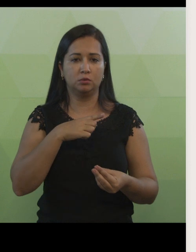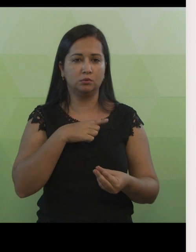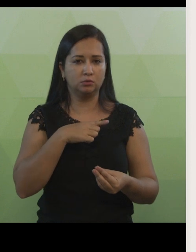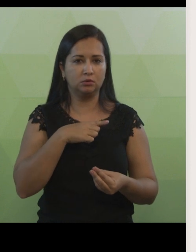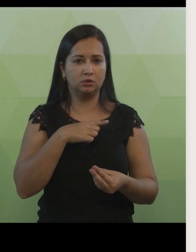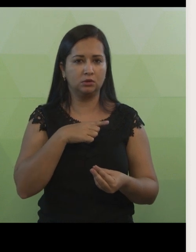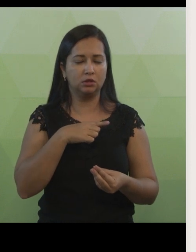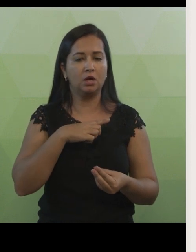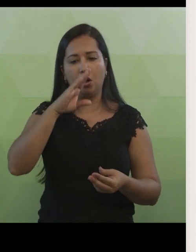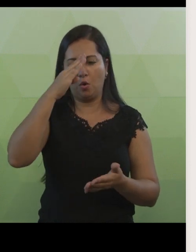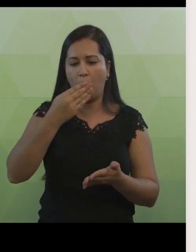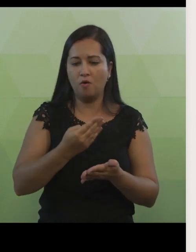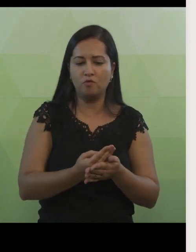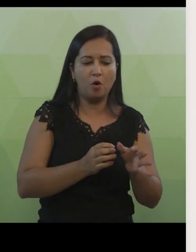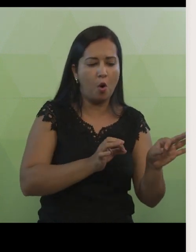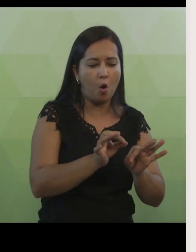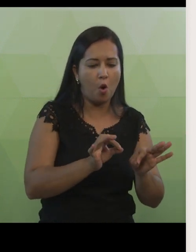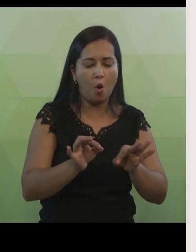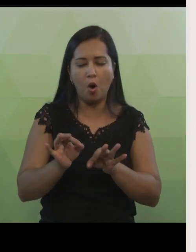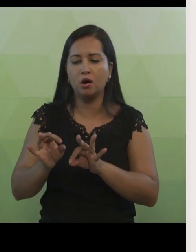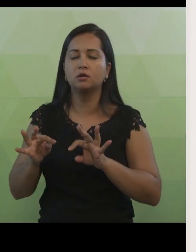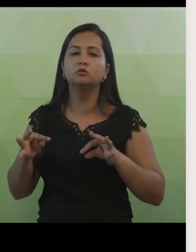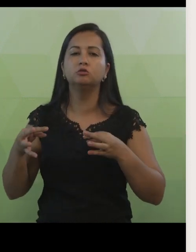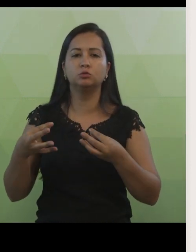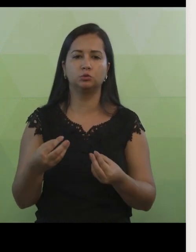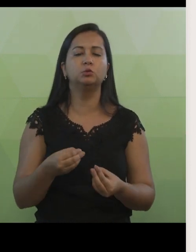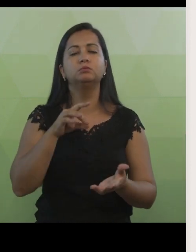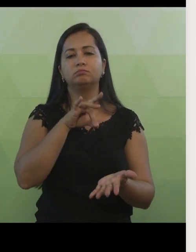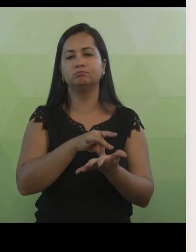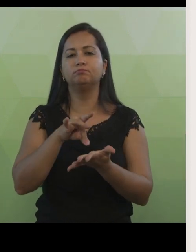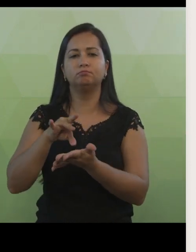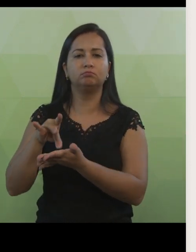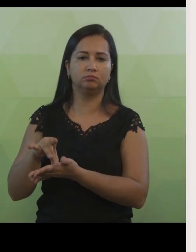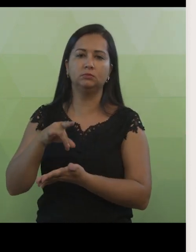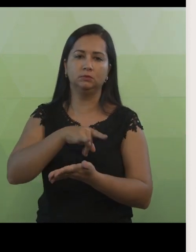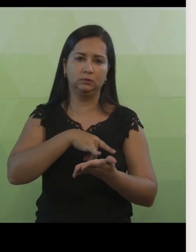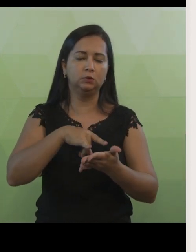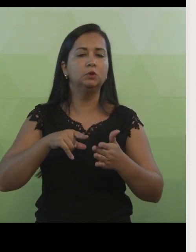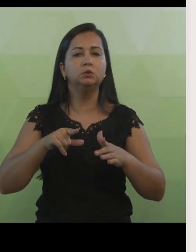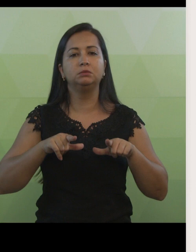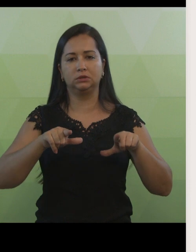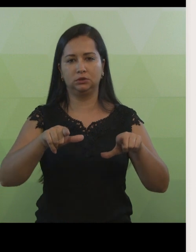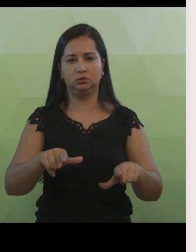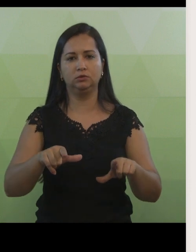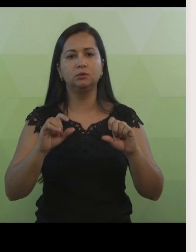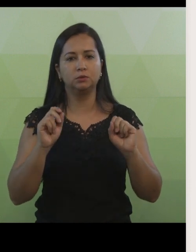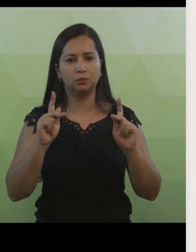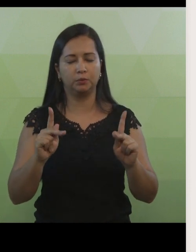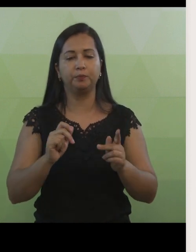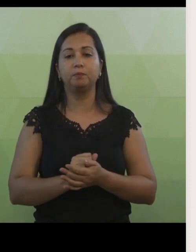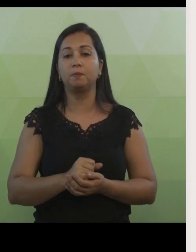Todas as autoridades certificadoras confiam entre si para validar os certificados de umas das outras.